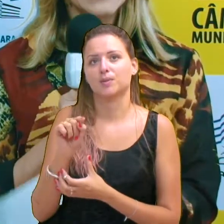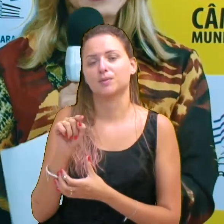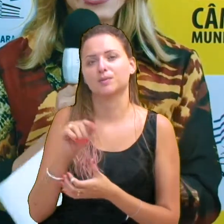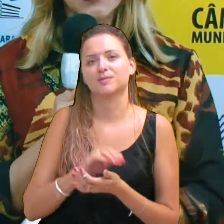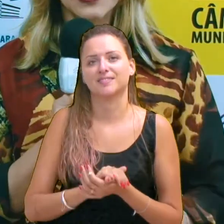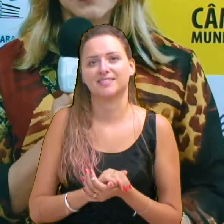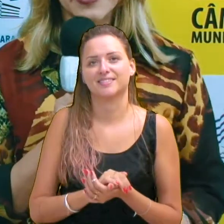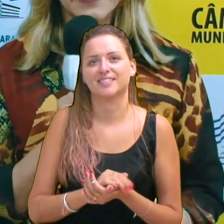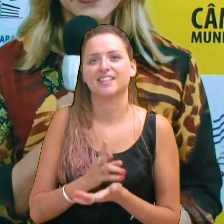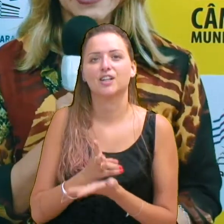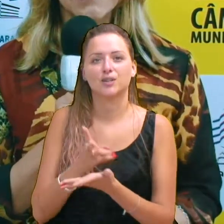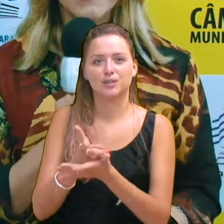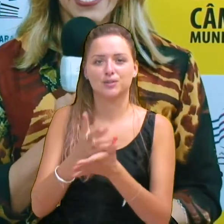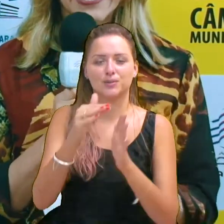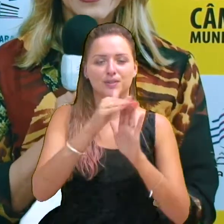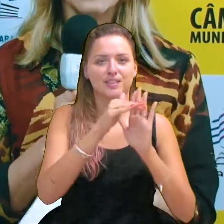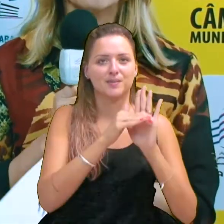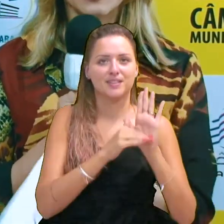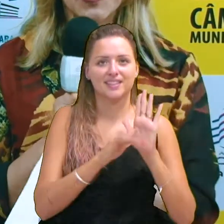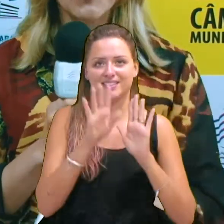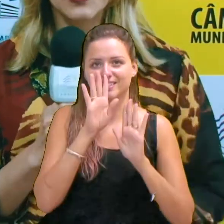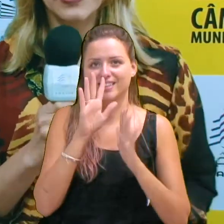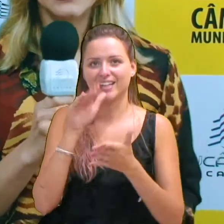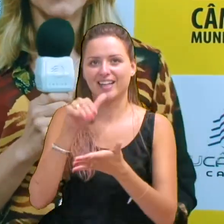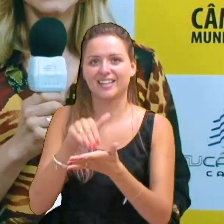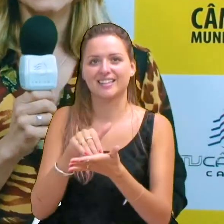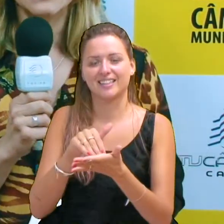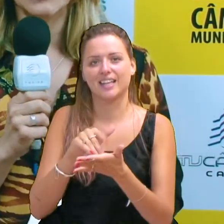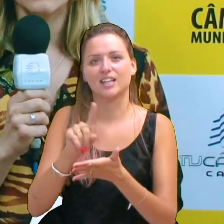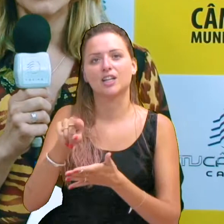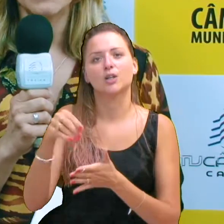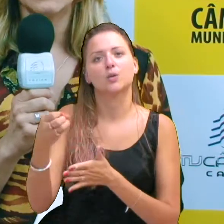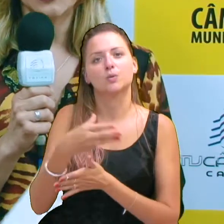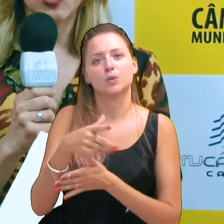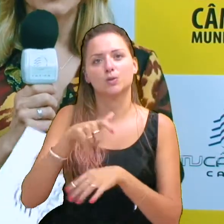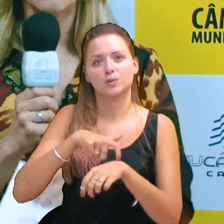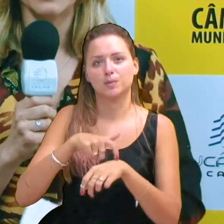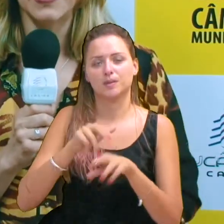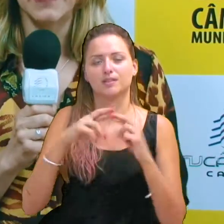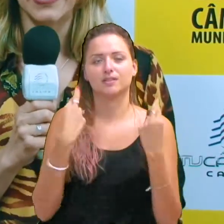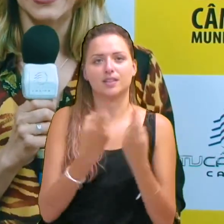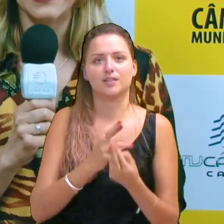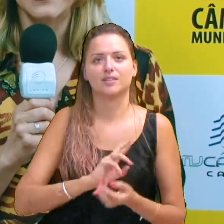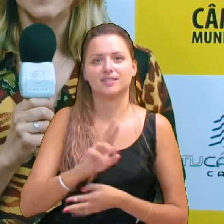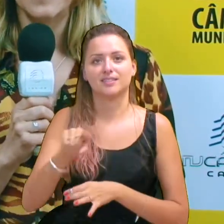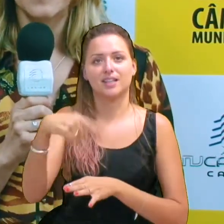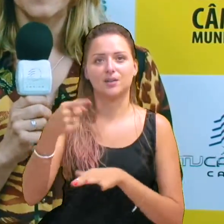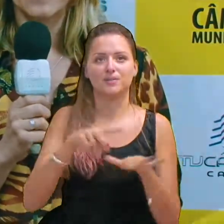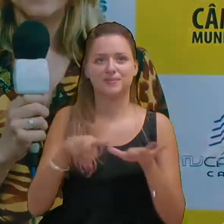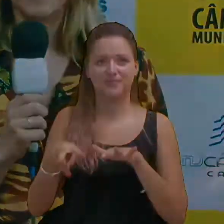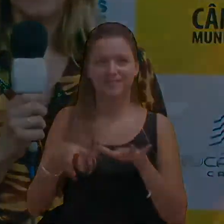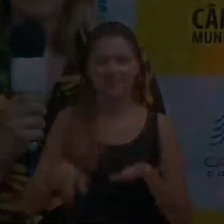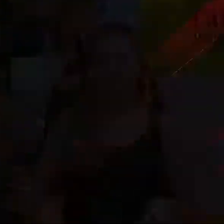www.camaracaxias.rs.gov.br. Siga com a nossa programação. Até a próxima cobertura, então, da sessão representativa da próxima semana.